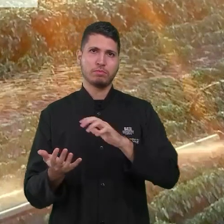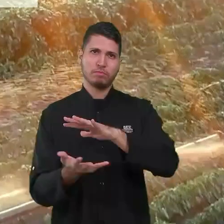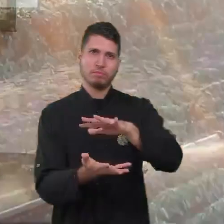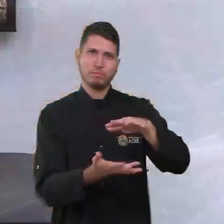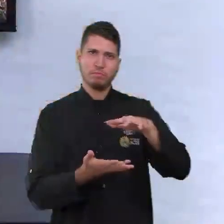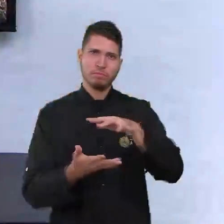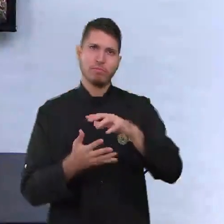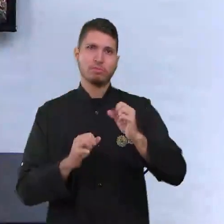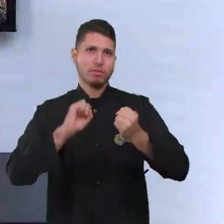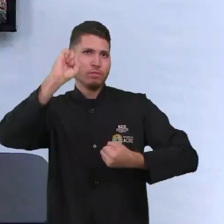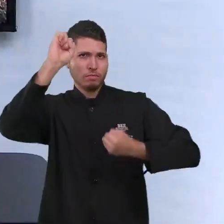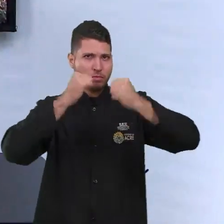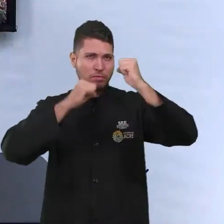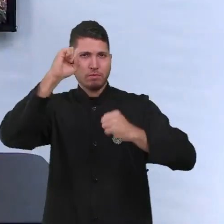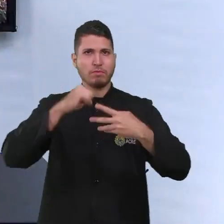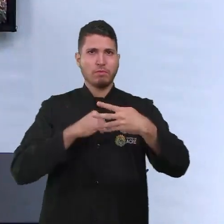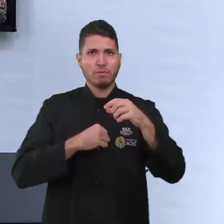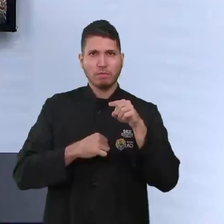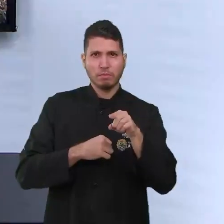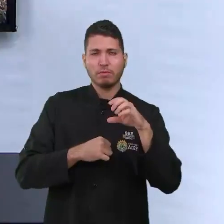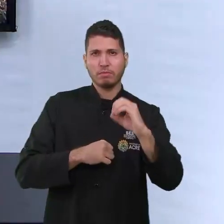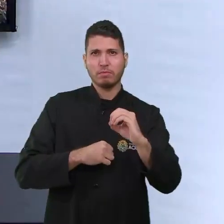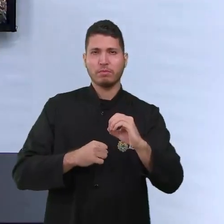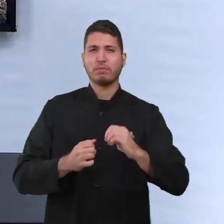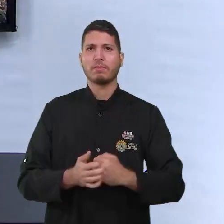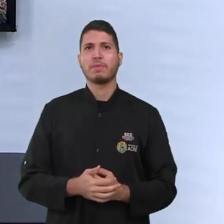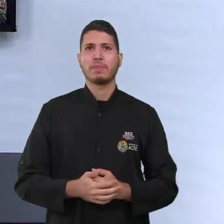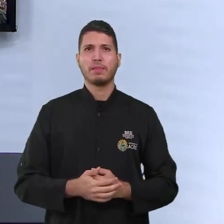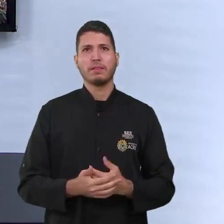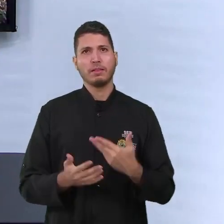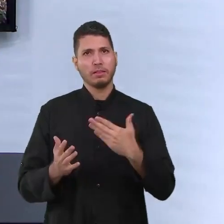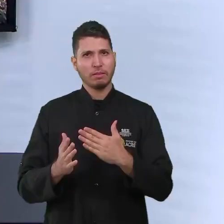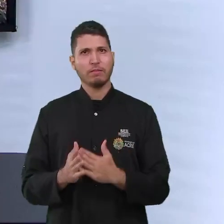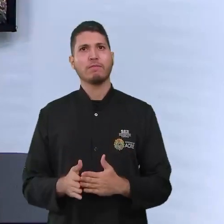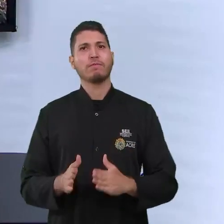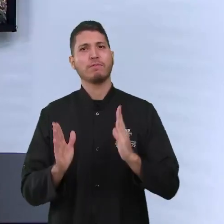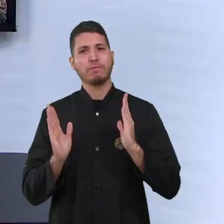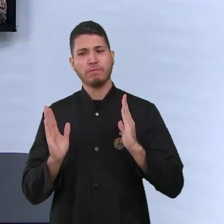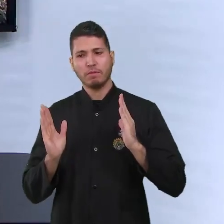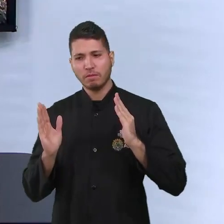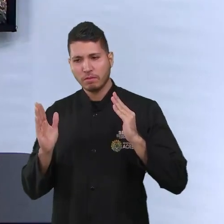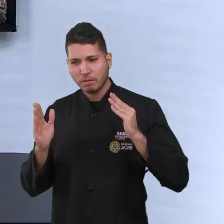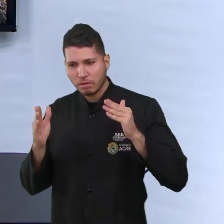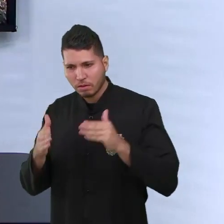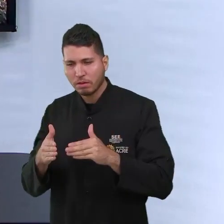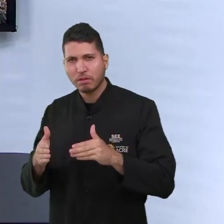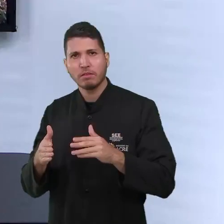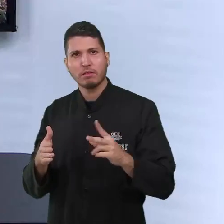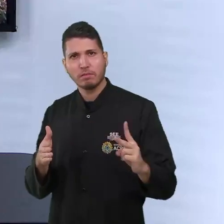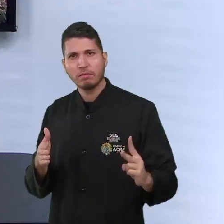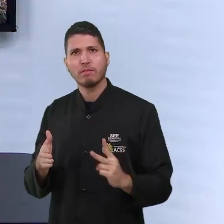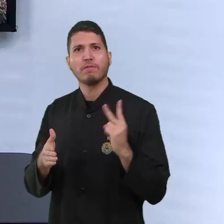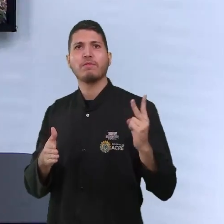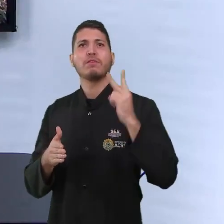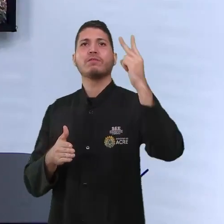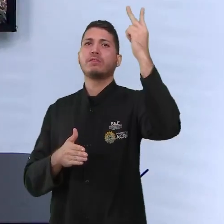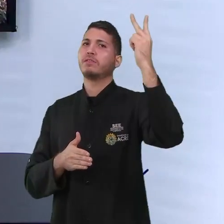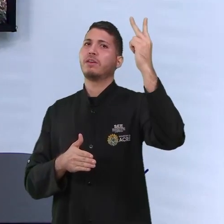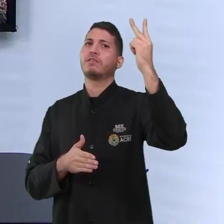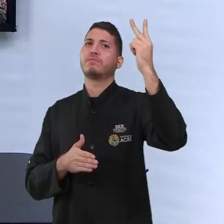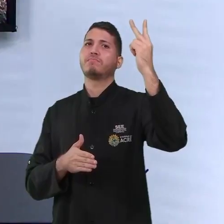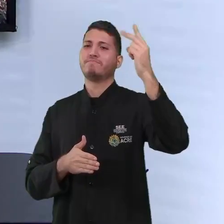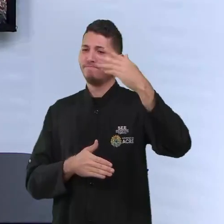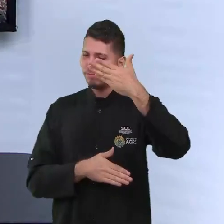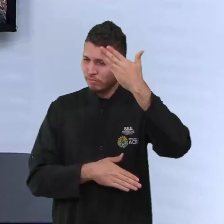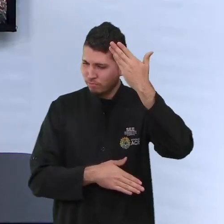indústria 4.0, o alto valor agregado, ele é voltado principalmente para a